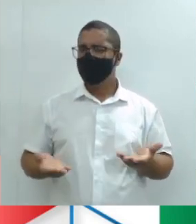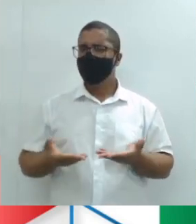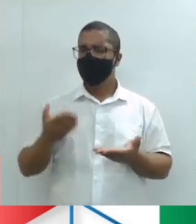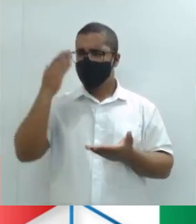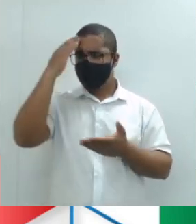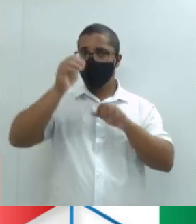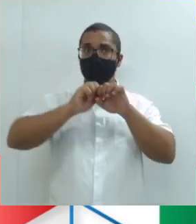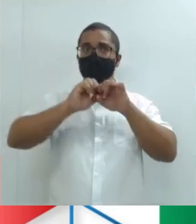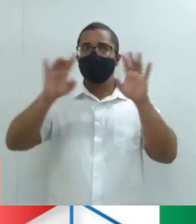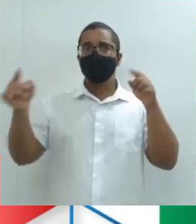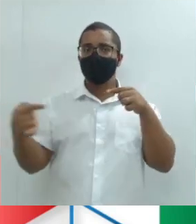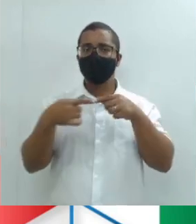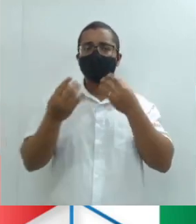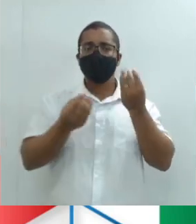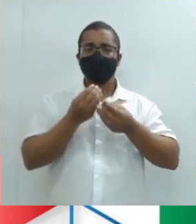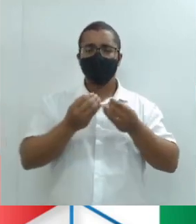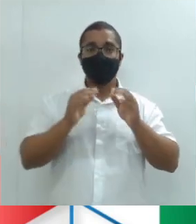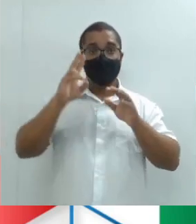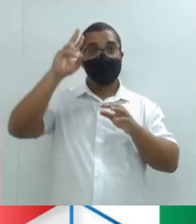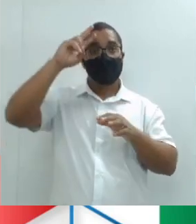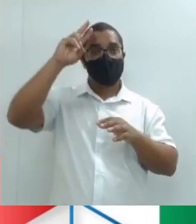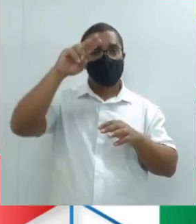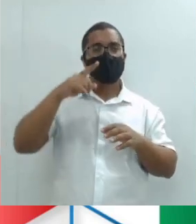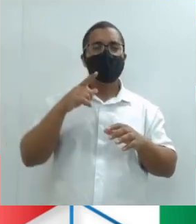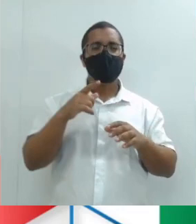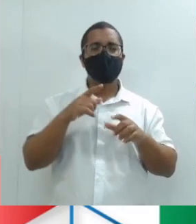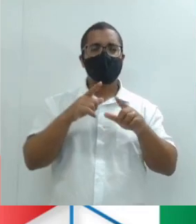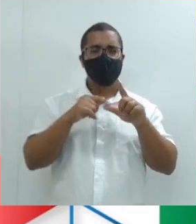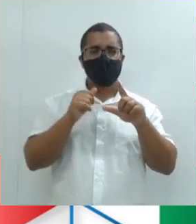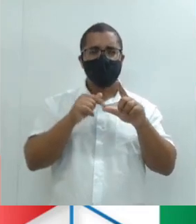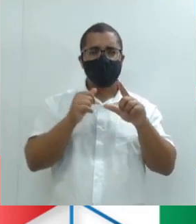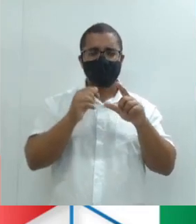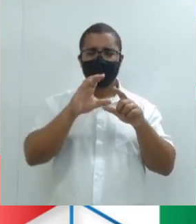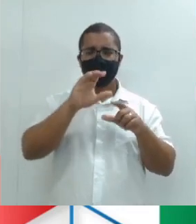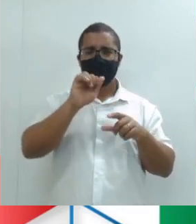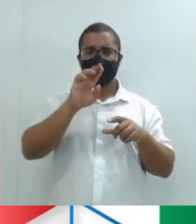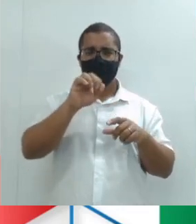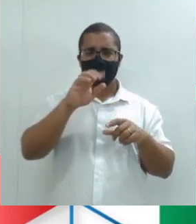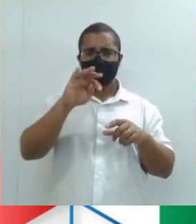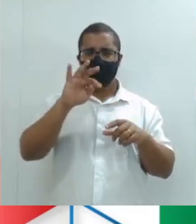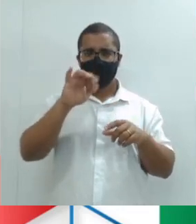numa aplicação. Peguei aqueles caracteres da unidade de